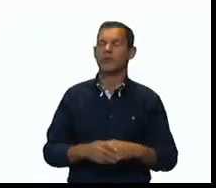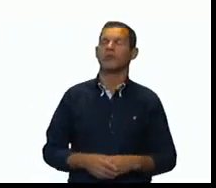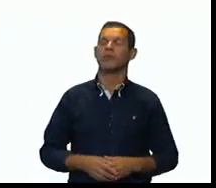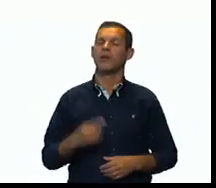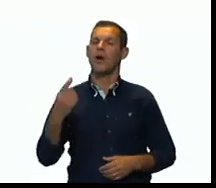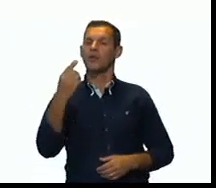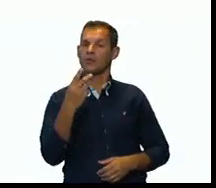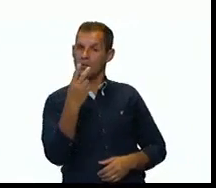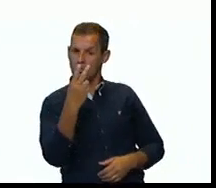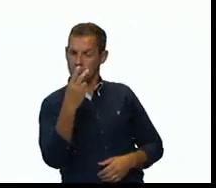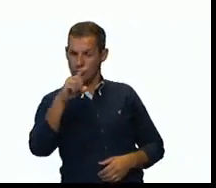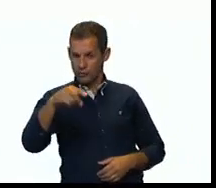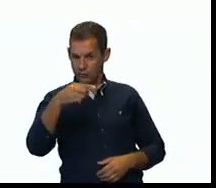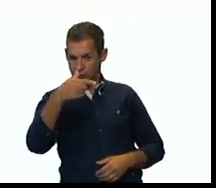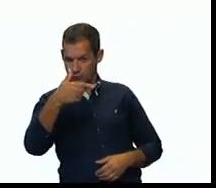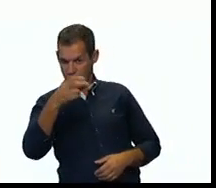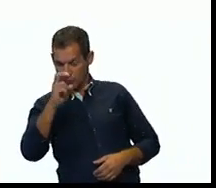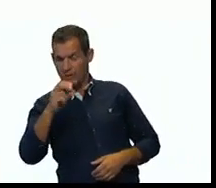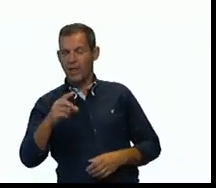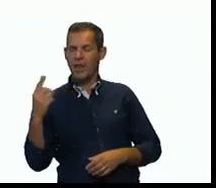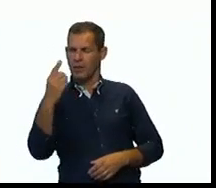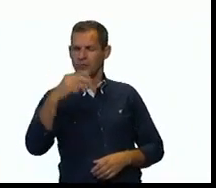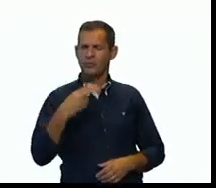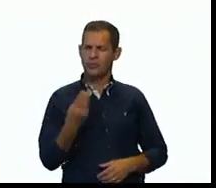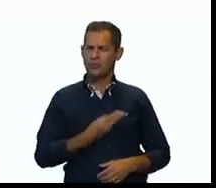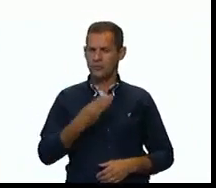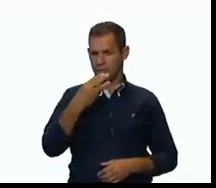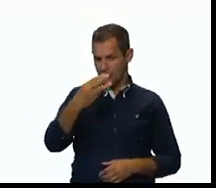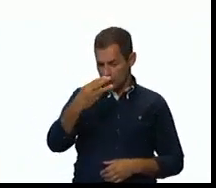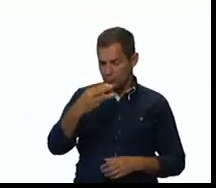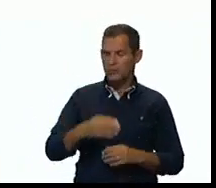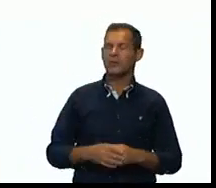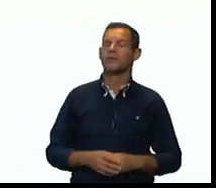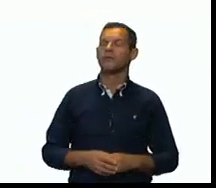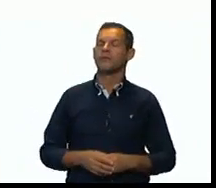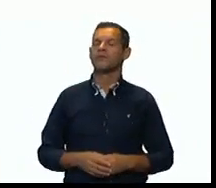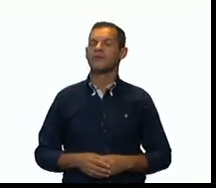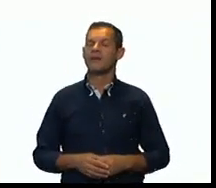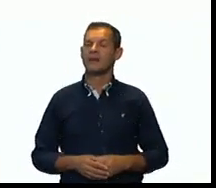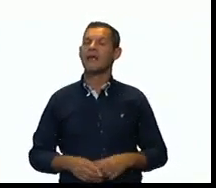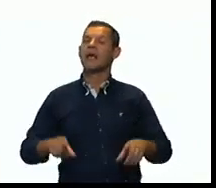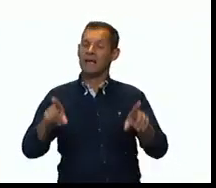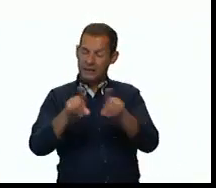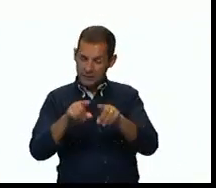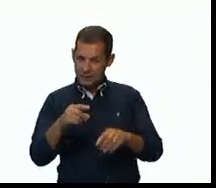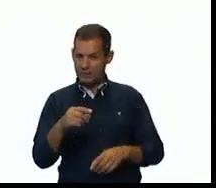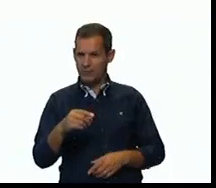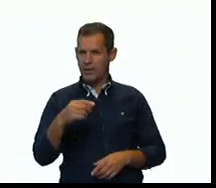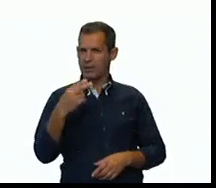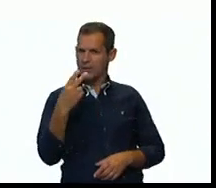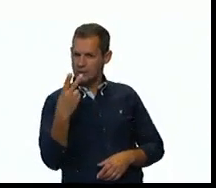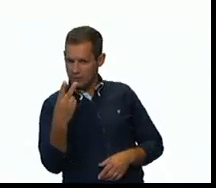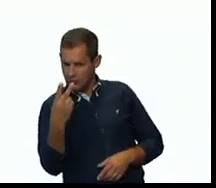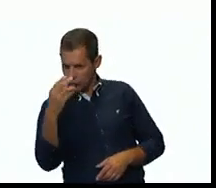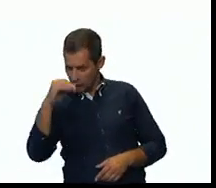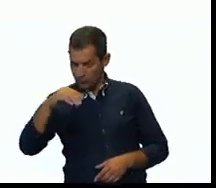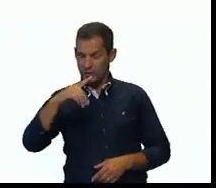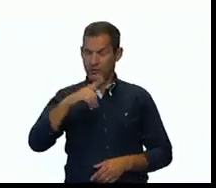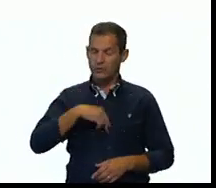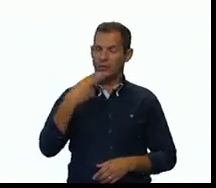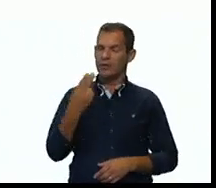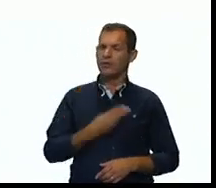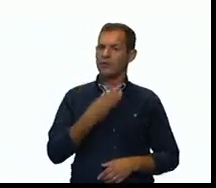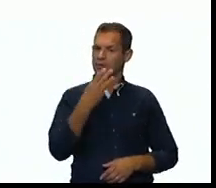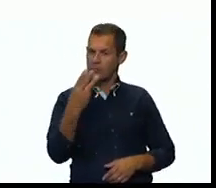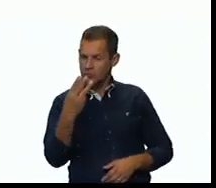é de 2,25. E a altura do nosso terceiro retângulo é também de 2. Então, eu tenho aqui os